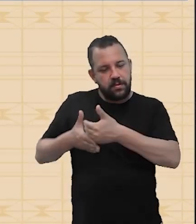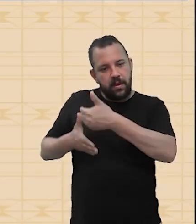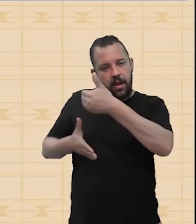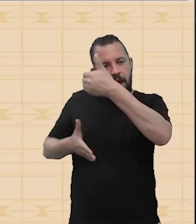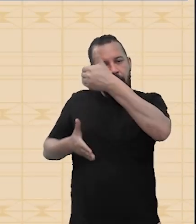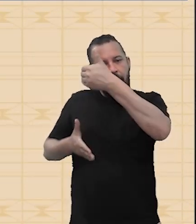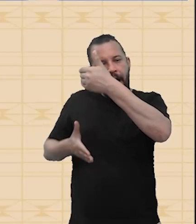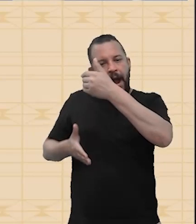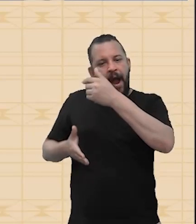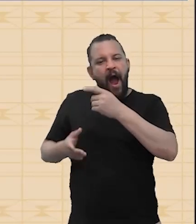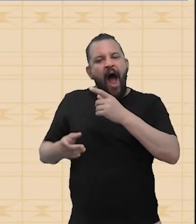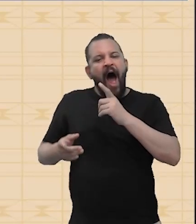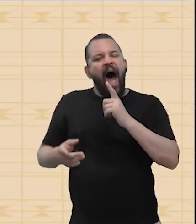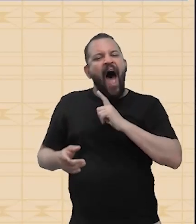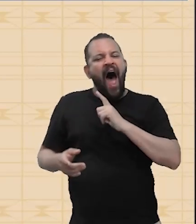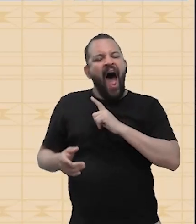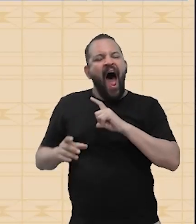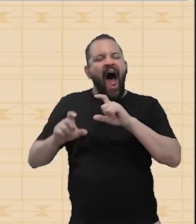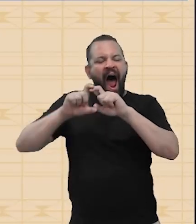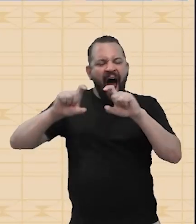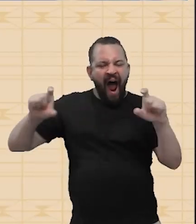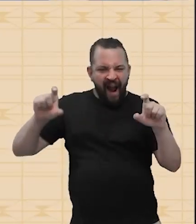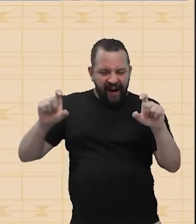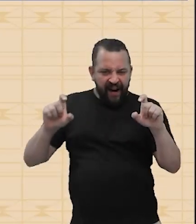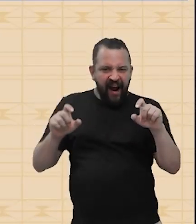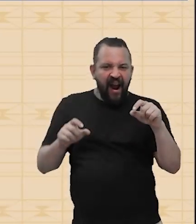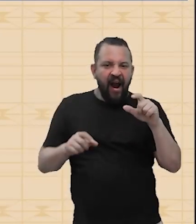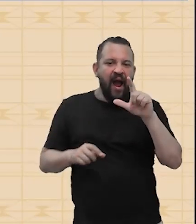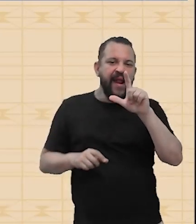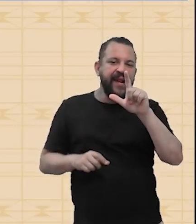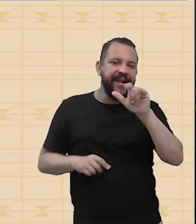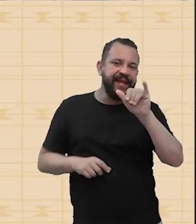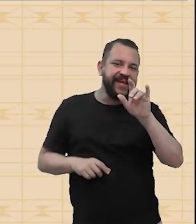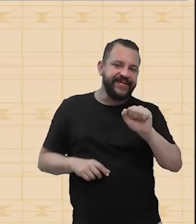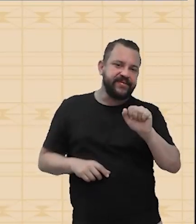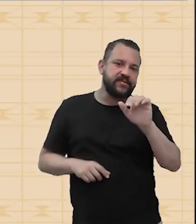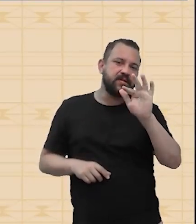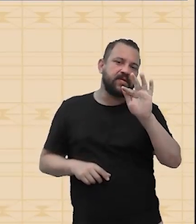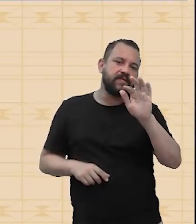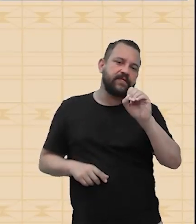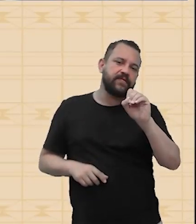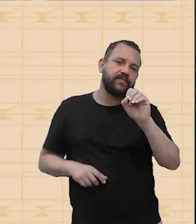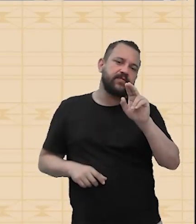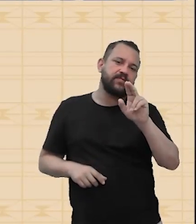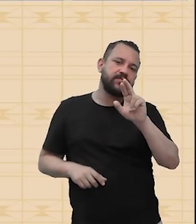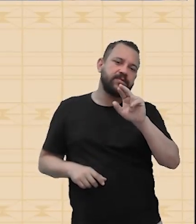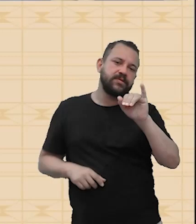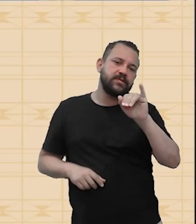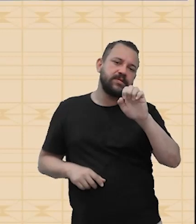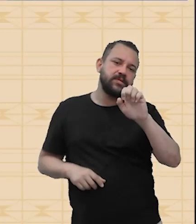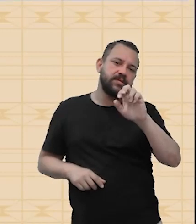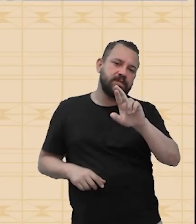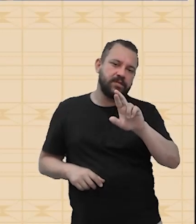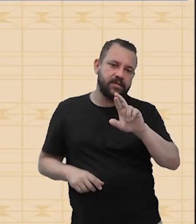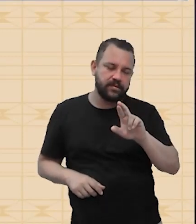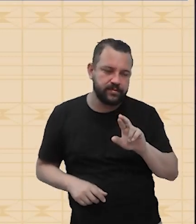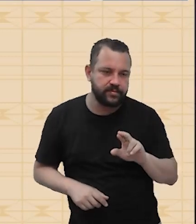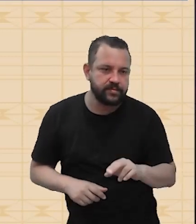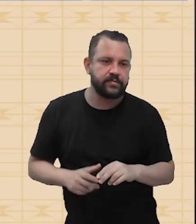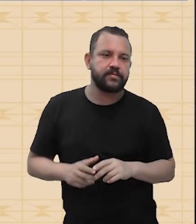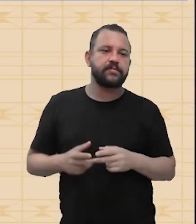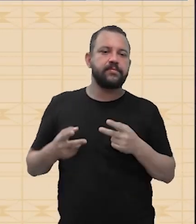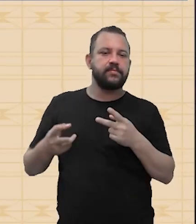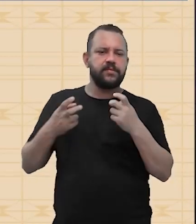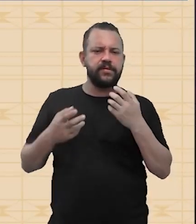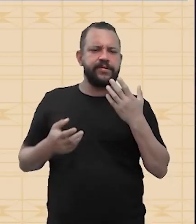equação chamada equação de Fourier, no qual ela trabalha a ideia de que a área de contato... Você já deve ter visto aquela